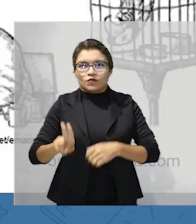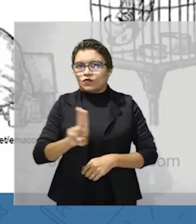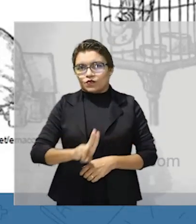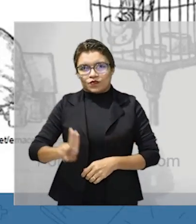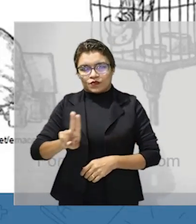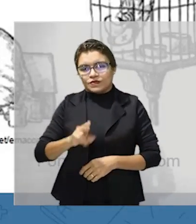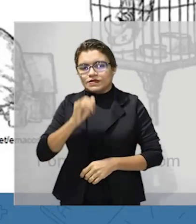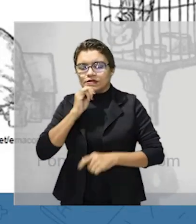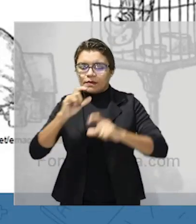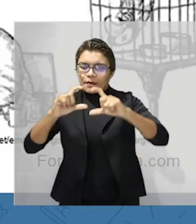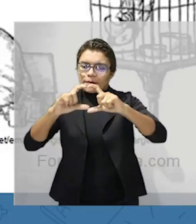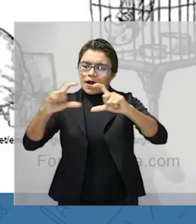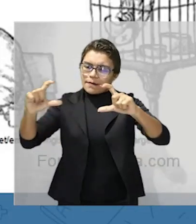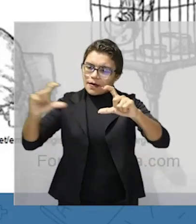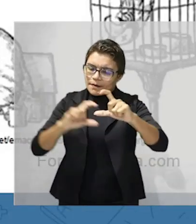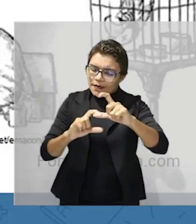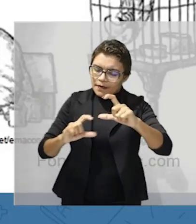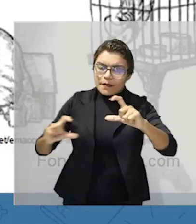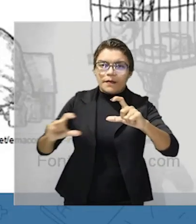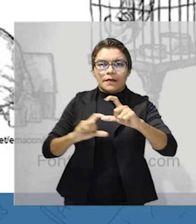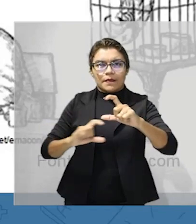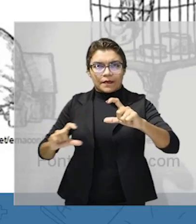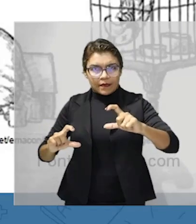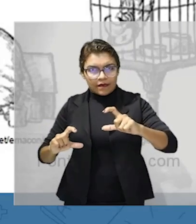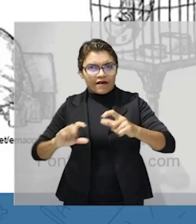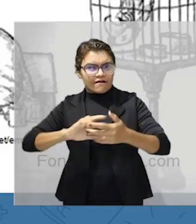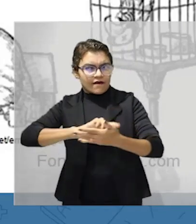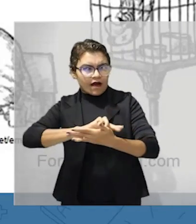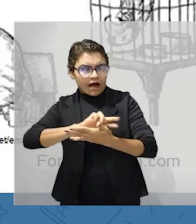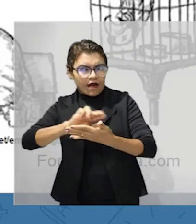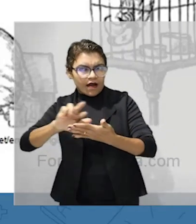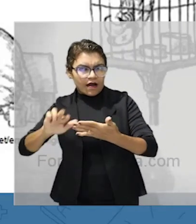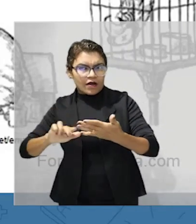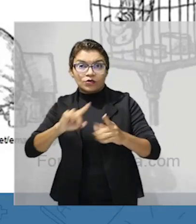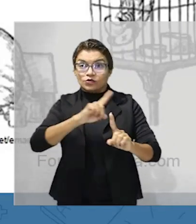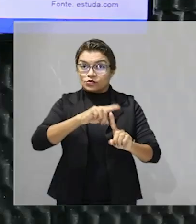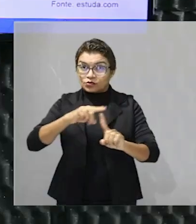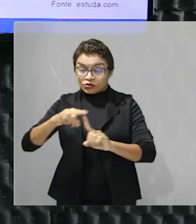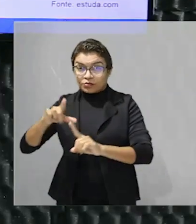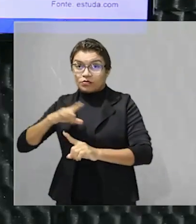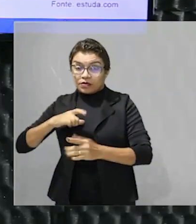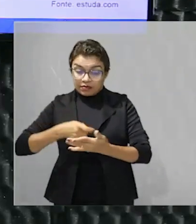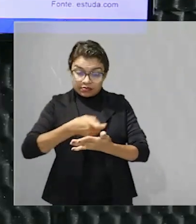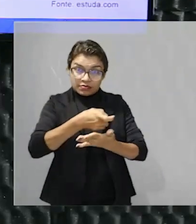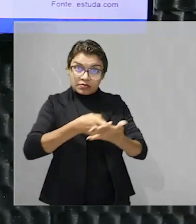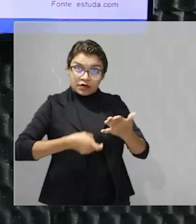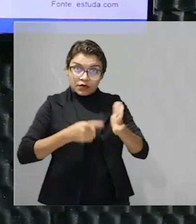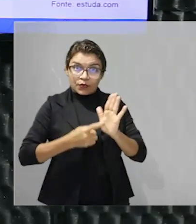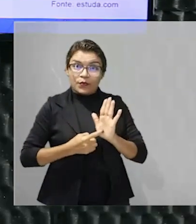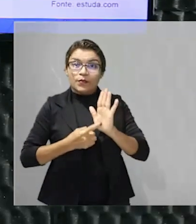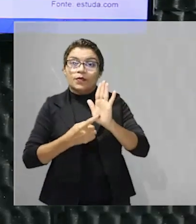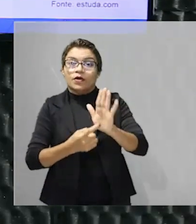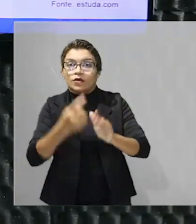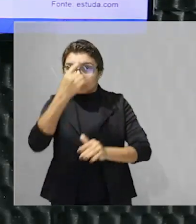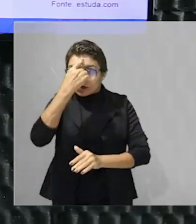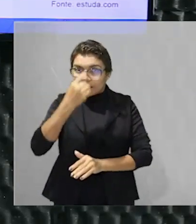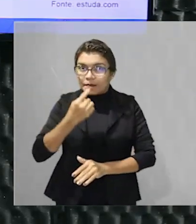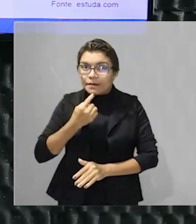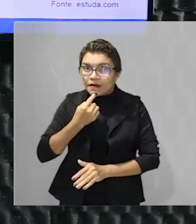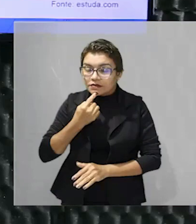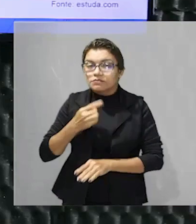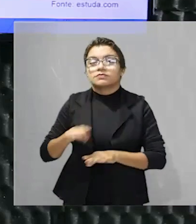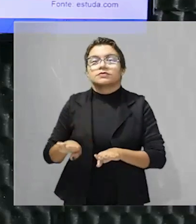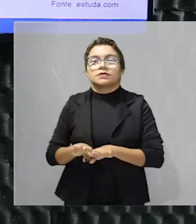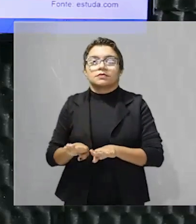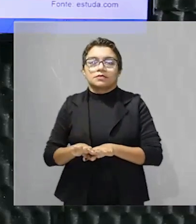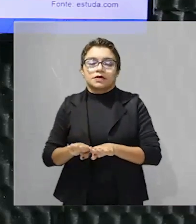as tirinhas, o cartoon, a charge, que são textos que trazem uma imagem e